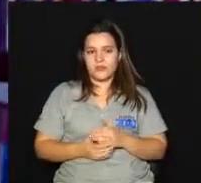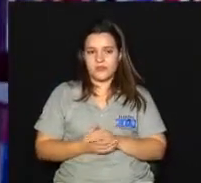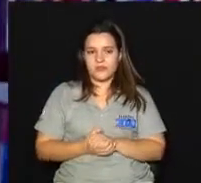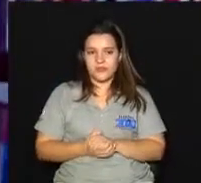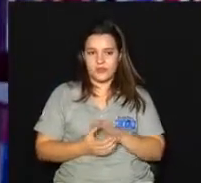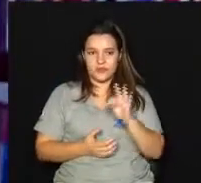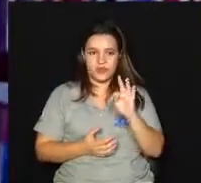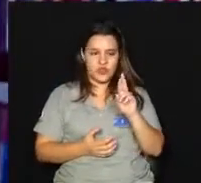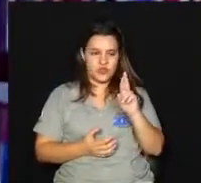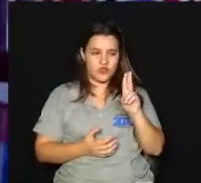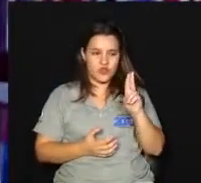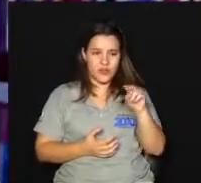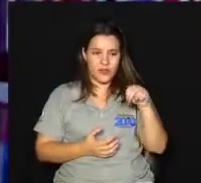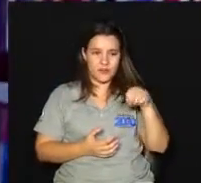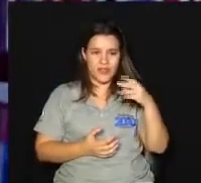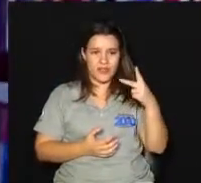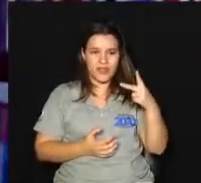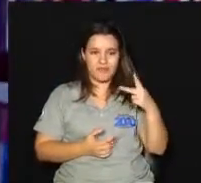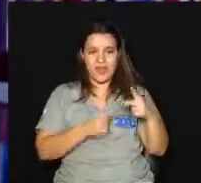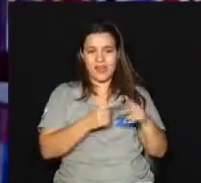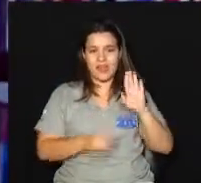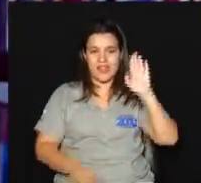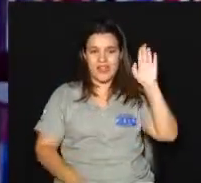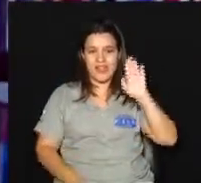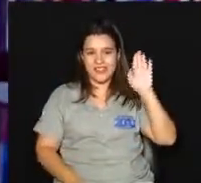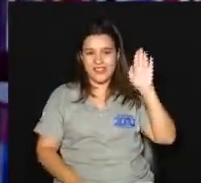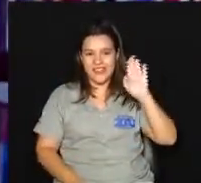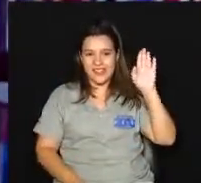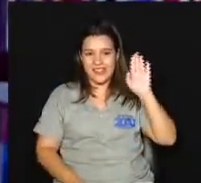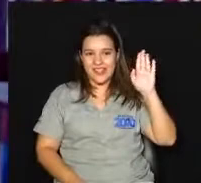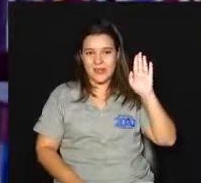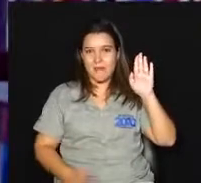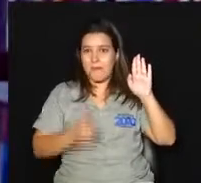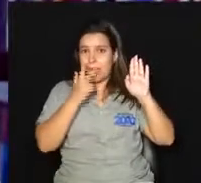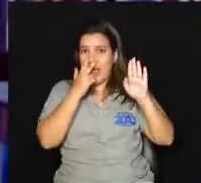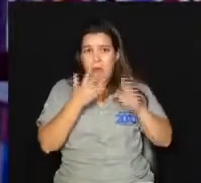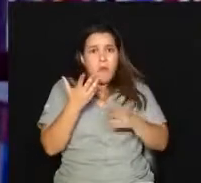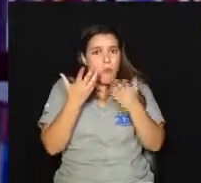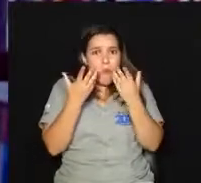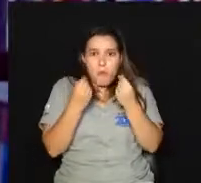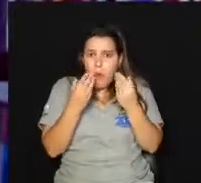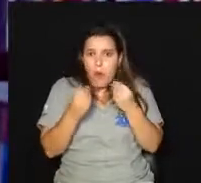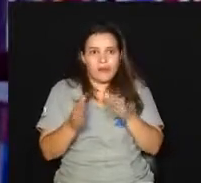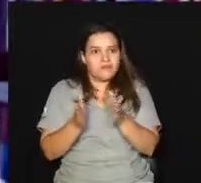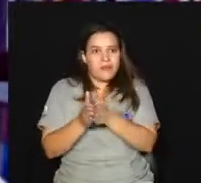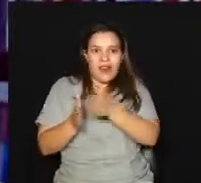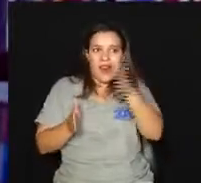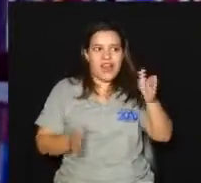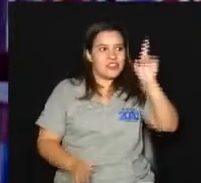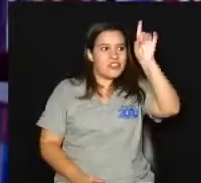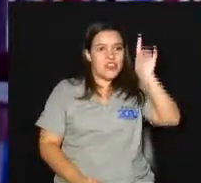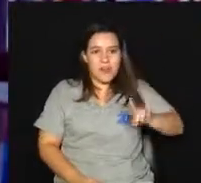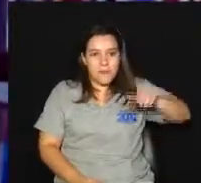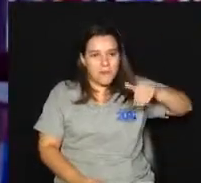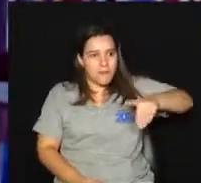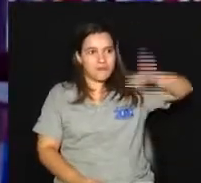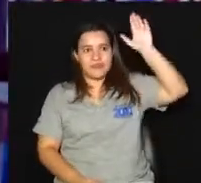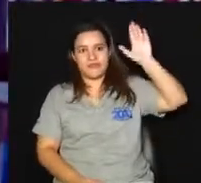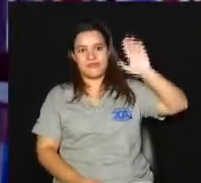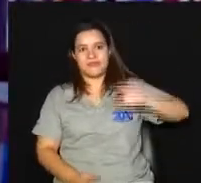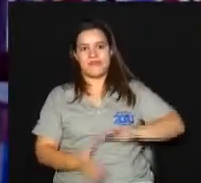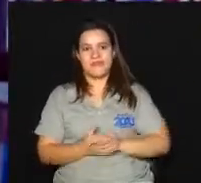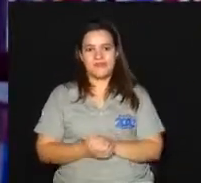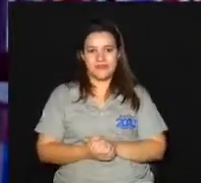um candidato da direita, ele é um candidato mais aproximado à extrema direita, né? Eu não posso imaginar que o Biden